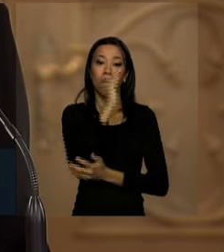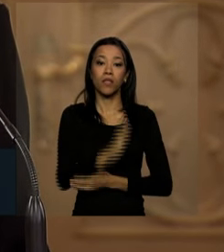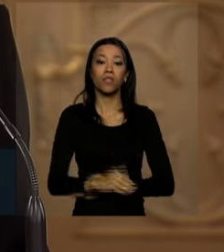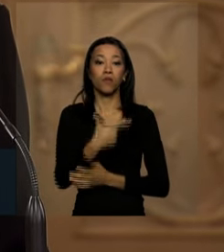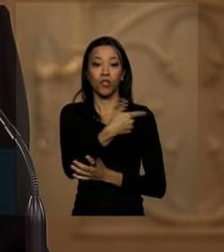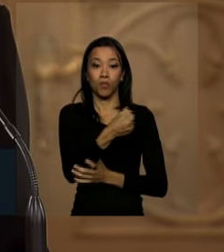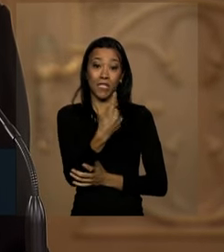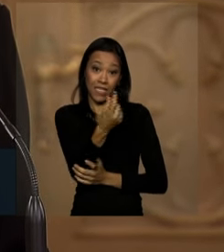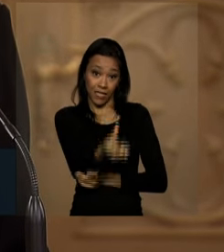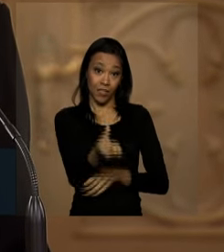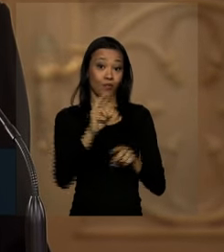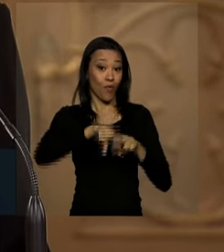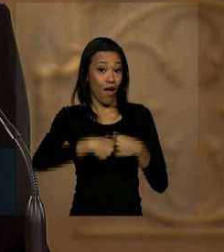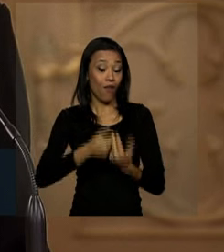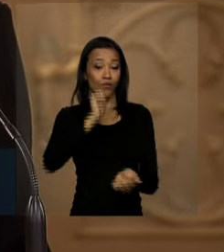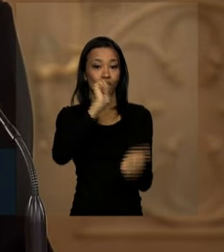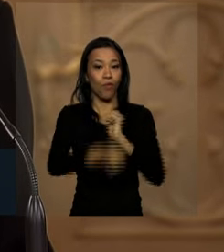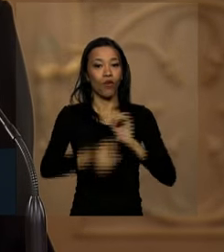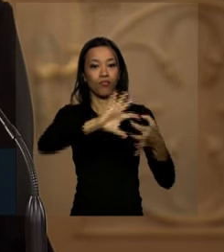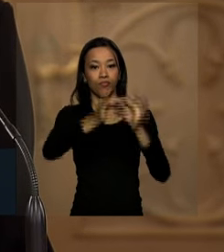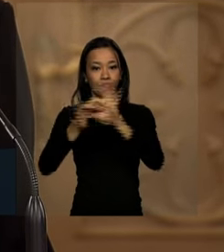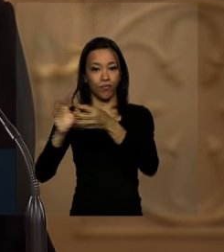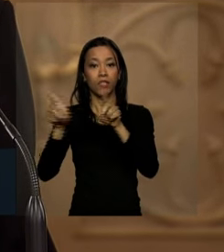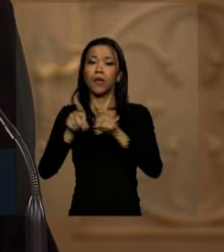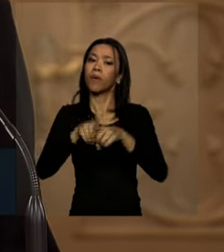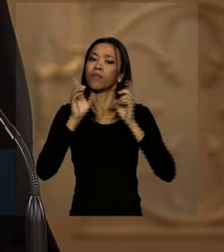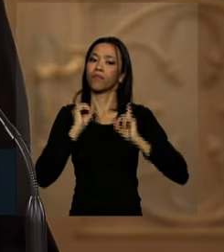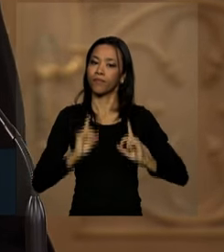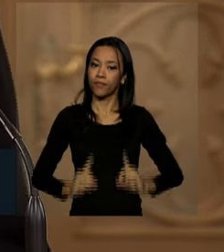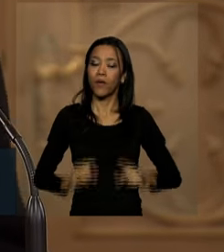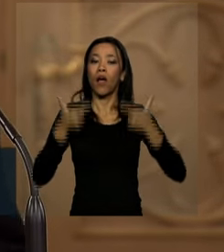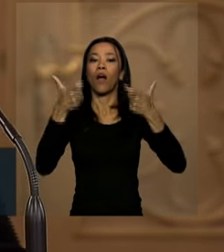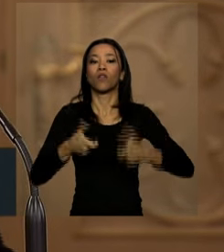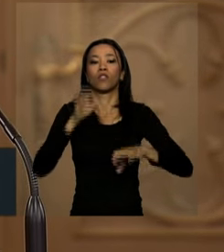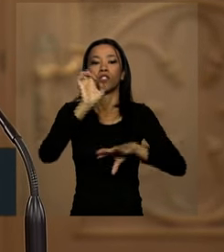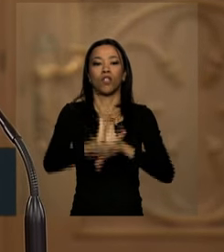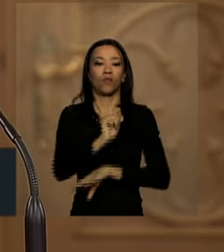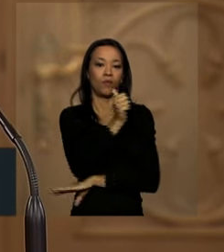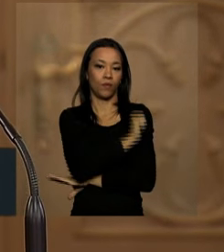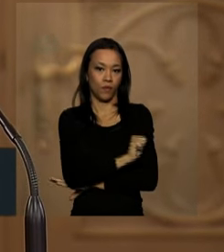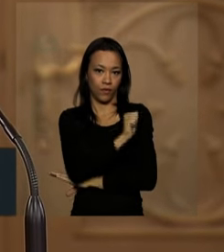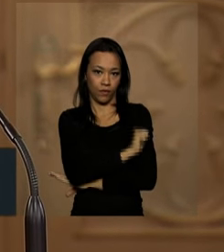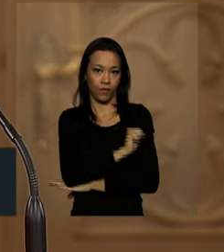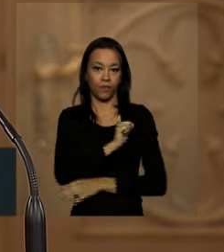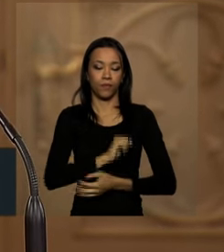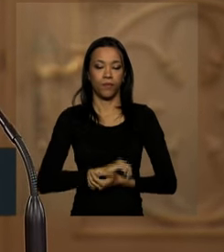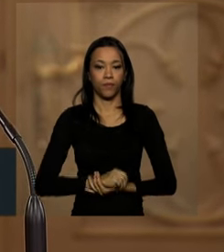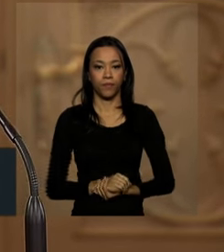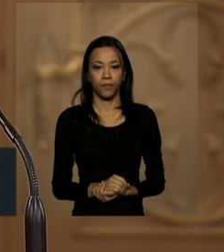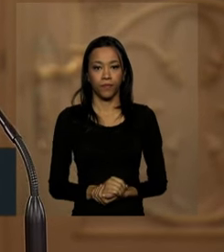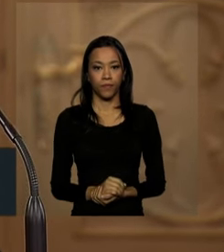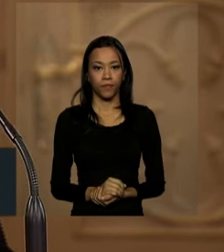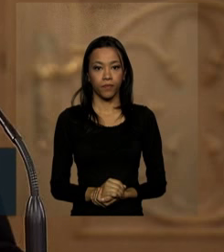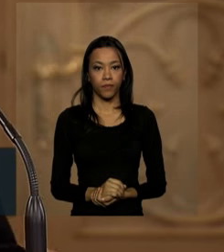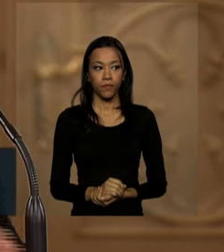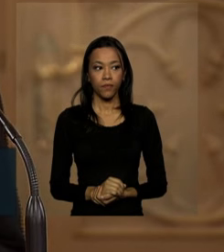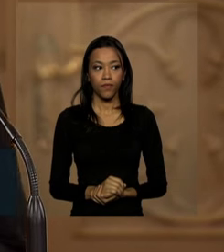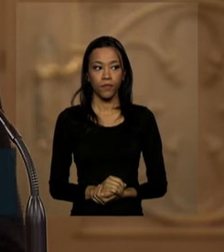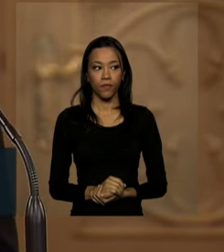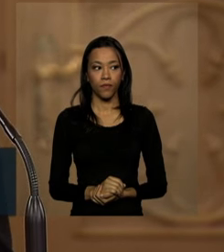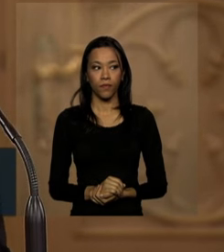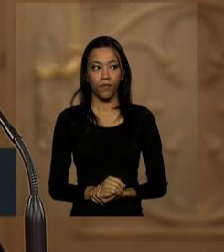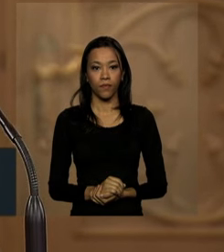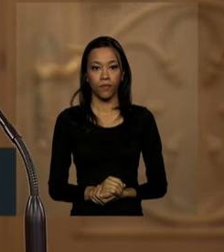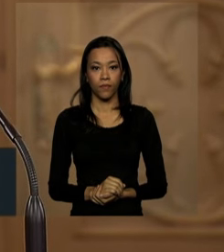2016, por ocasião dos Jogos Olímpicos e Paralímpicos no Rio de Janeiro. In conclusion, may I use the opportunity to